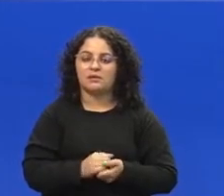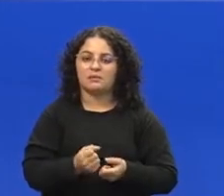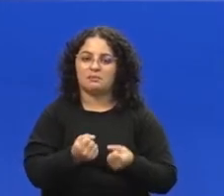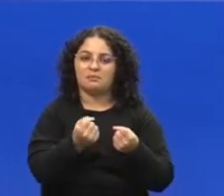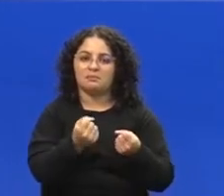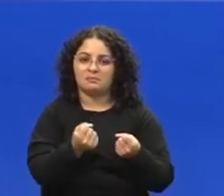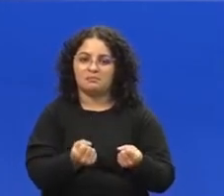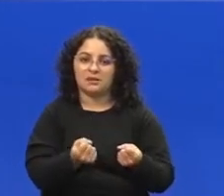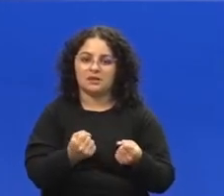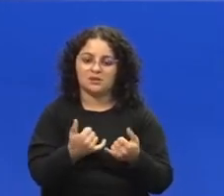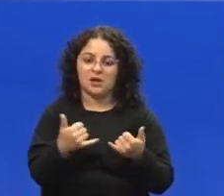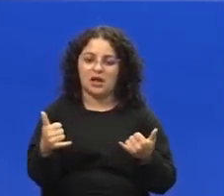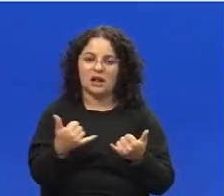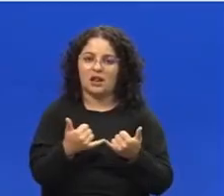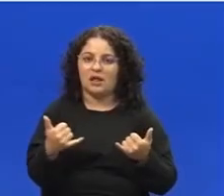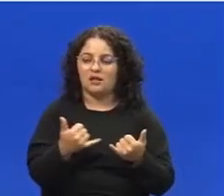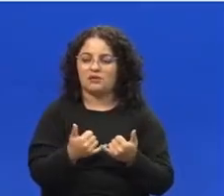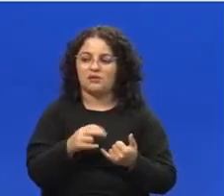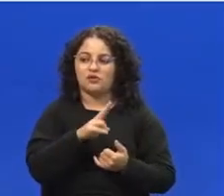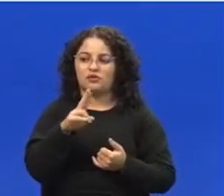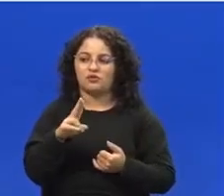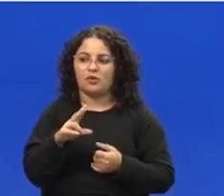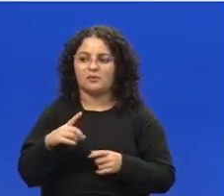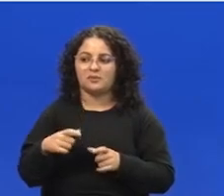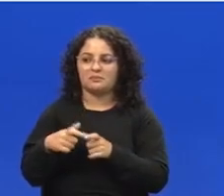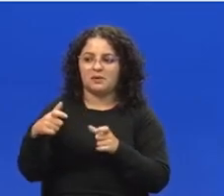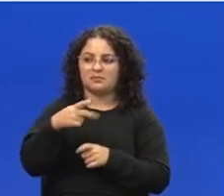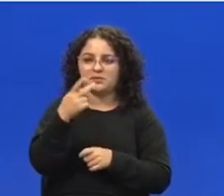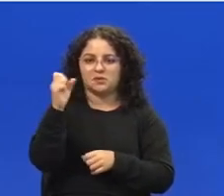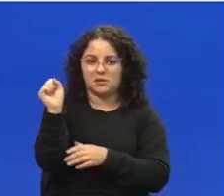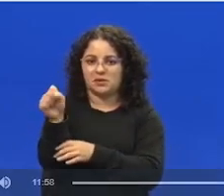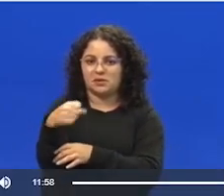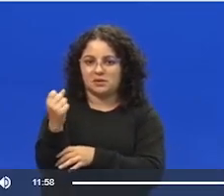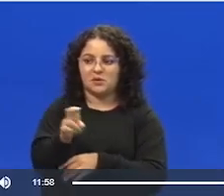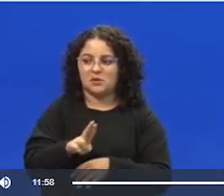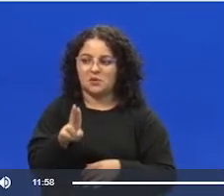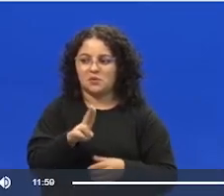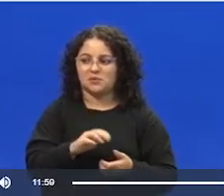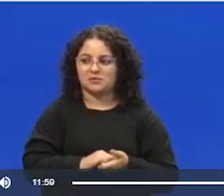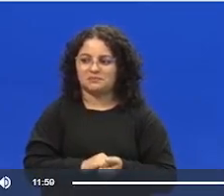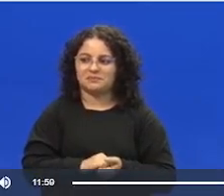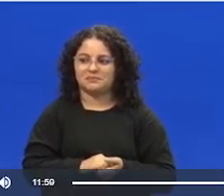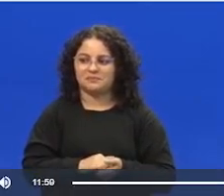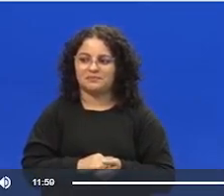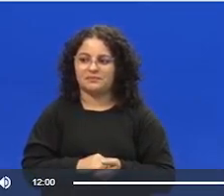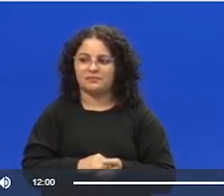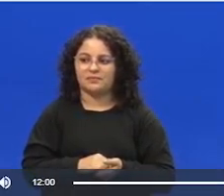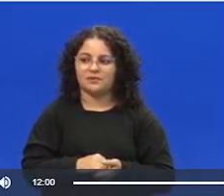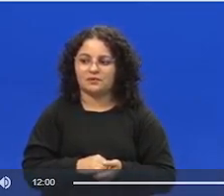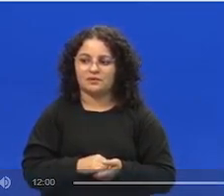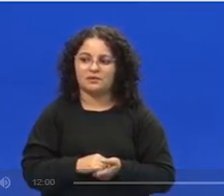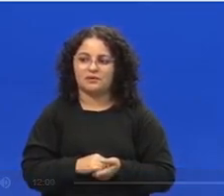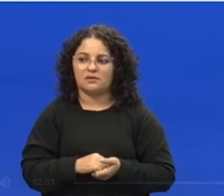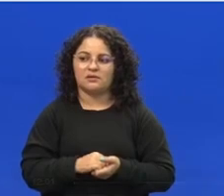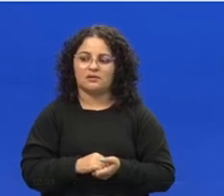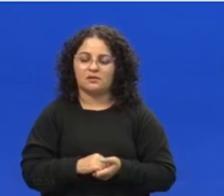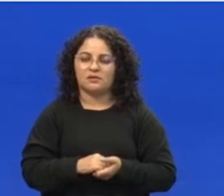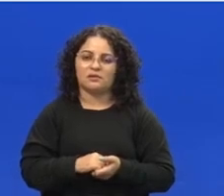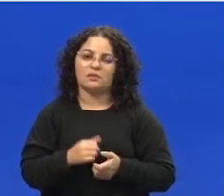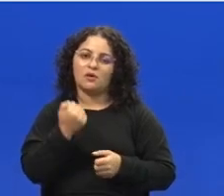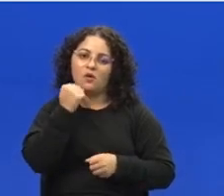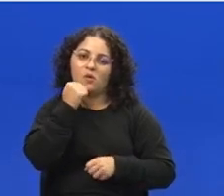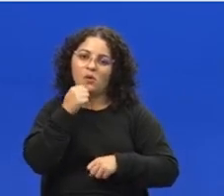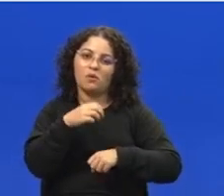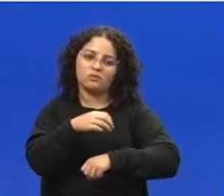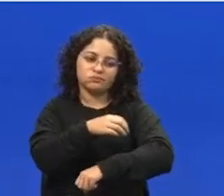piezoelétrico. Eu acho que esse é o nome que paira na vida do fisioterapeuta durante boa parte da sua vida. Nós temos, então, que o crescimento